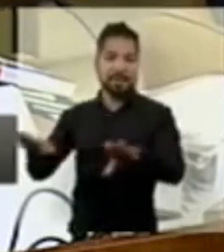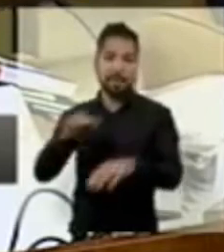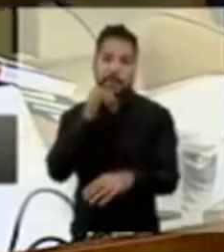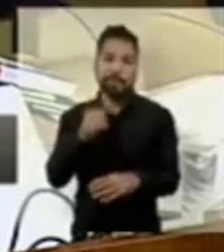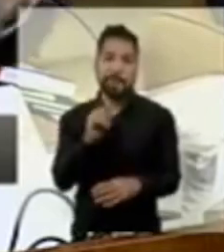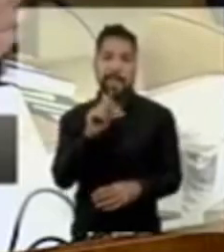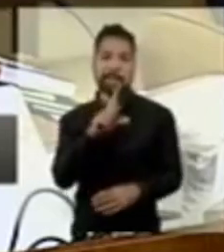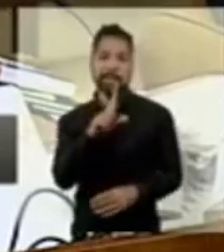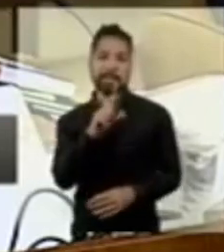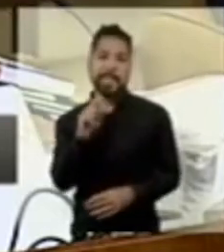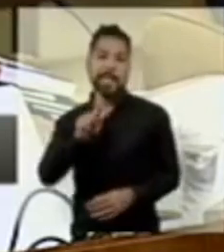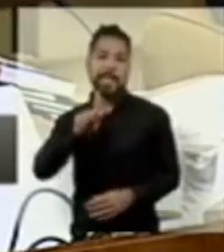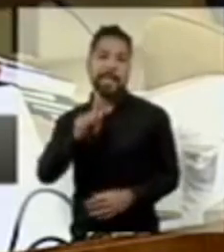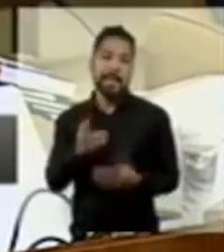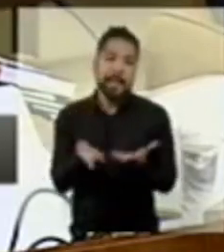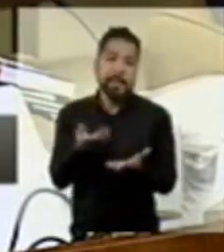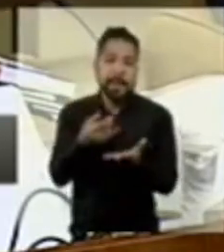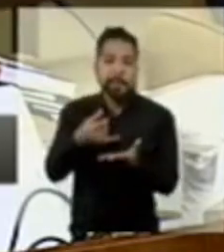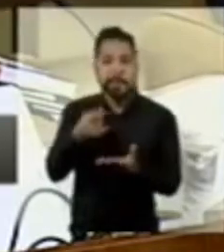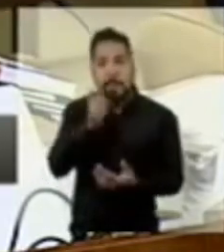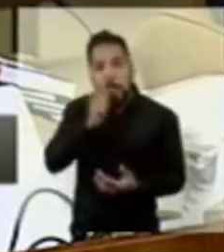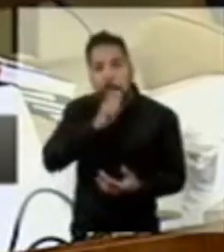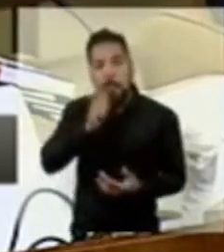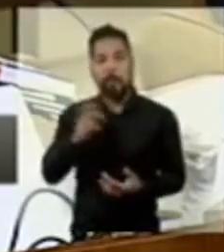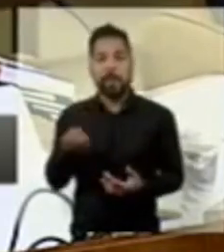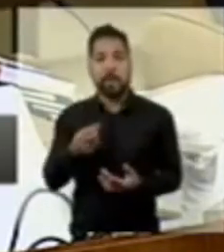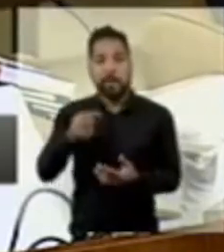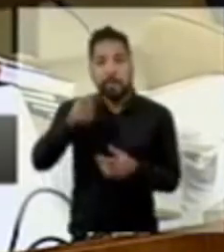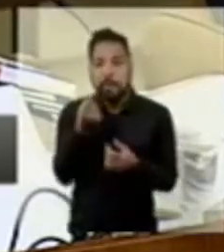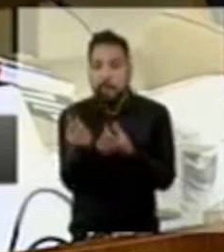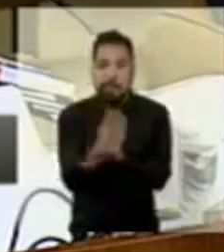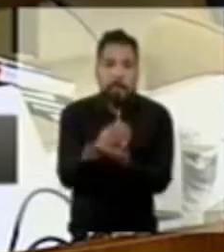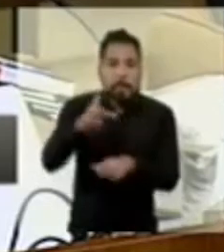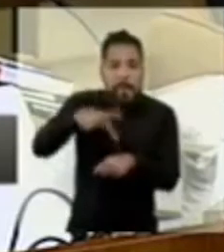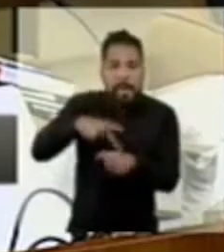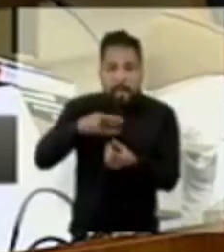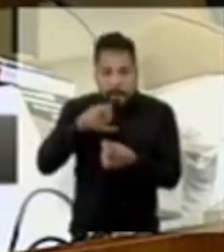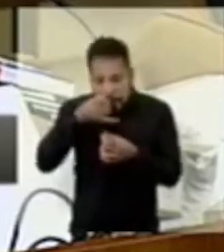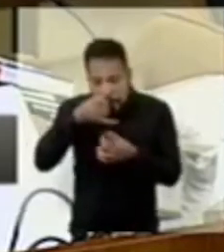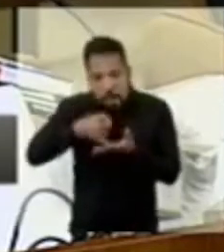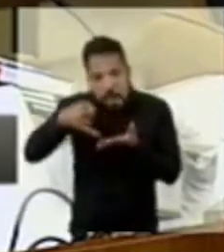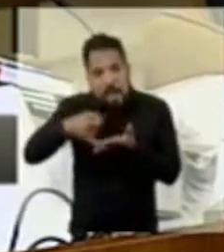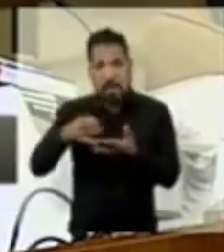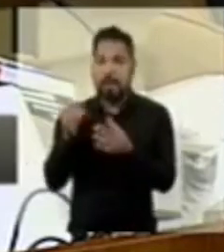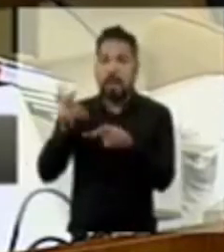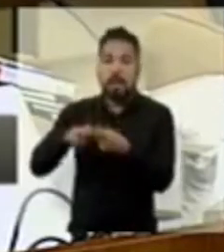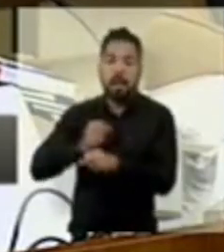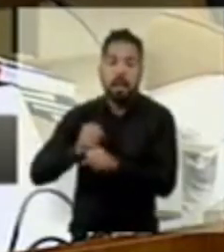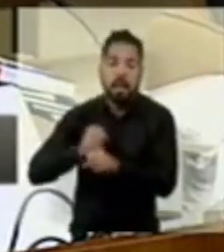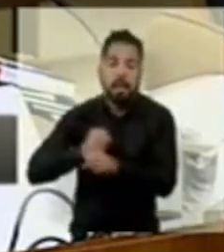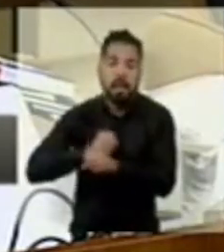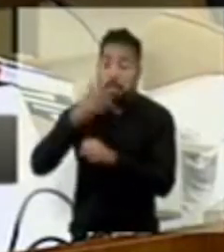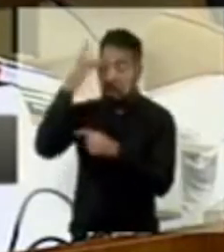algumas pedras de crack e ficam lá mofando sem ninguém para se preocupar muito com